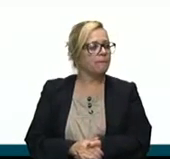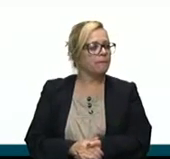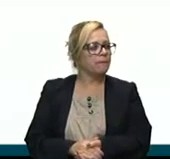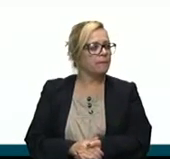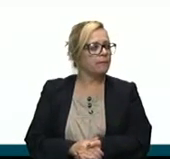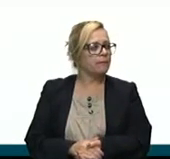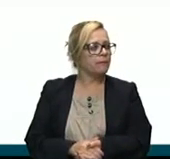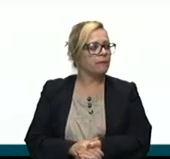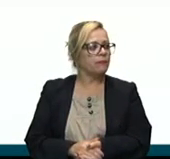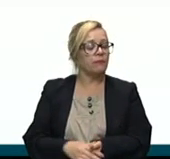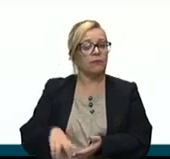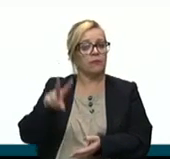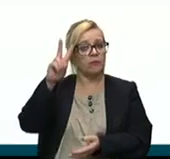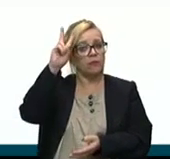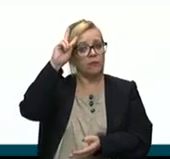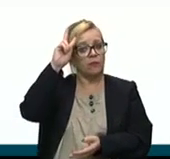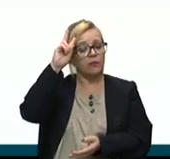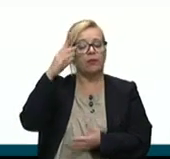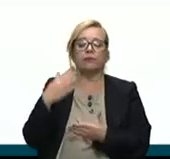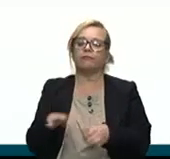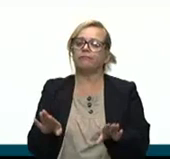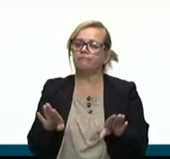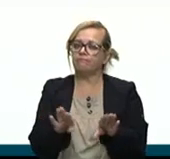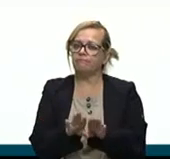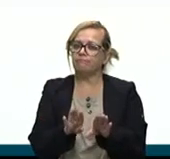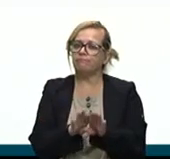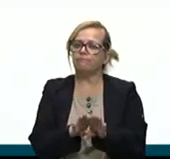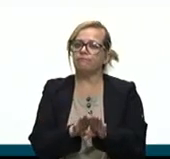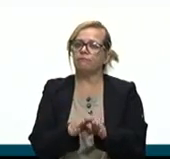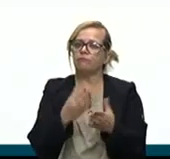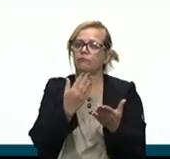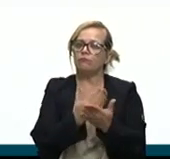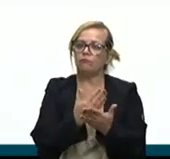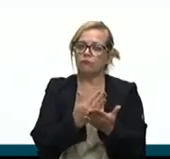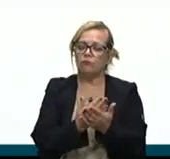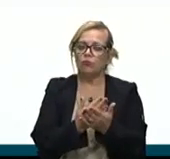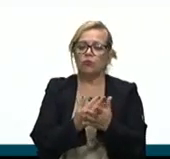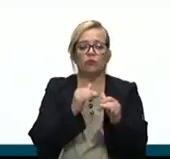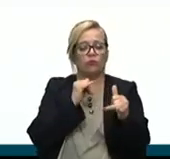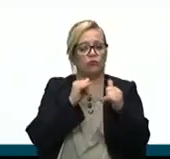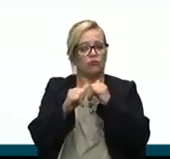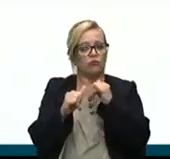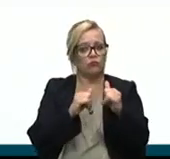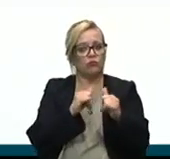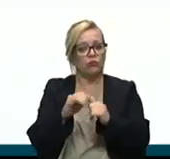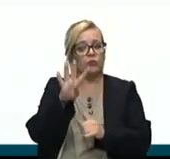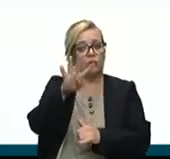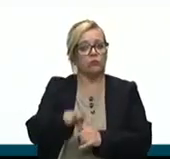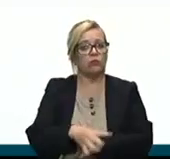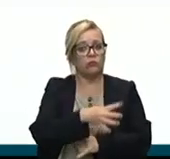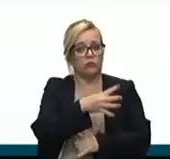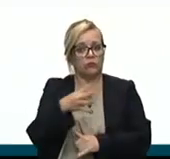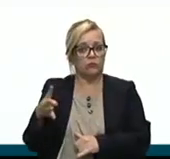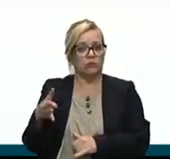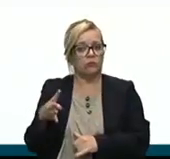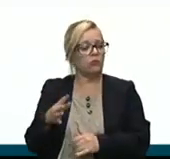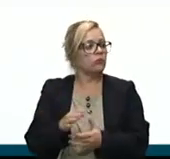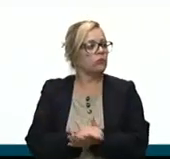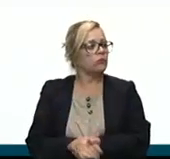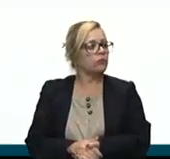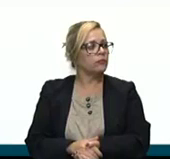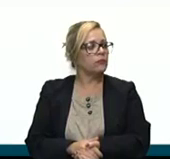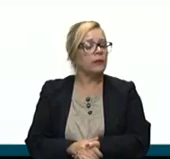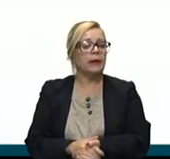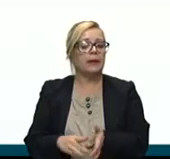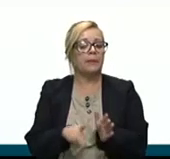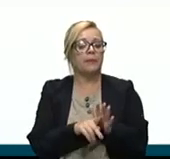Então, lembrando que nós vamos agora trabalhar com os dados da tabela dos dados amostrais da empresa